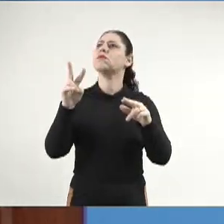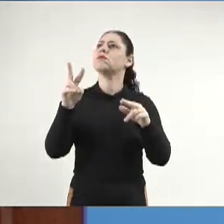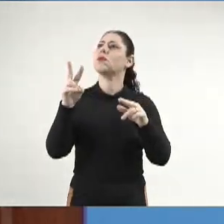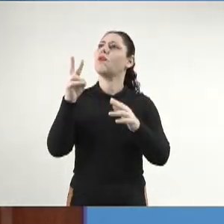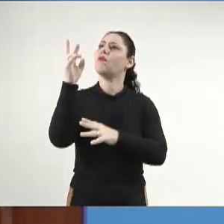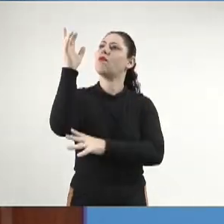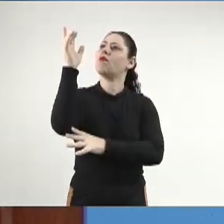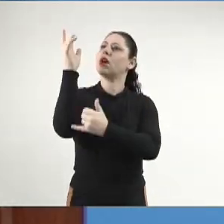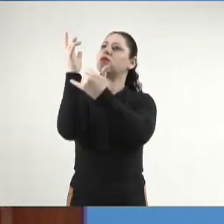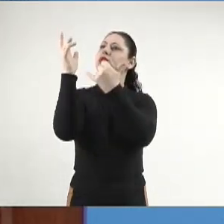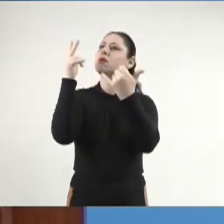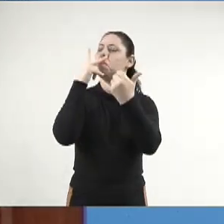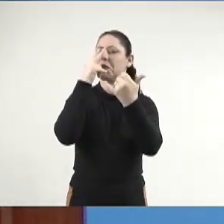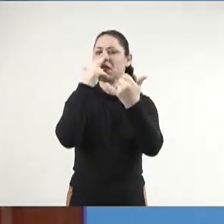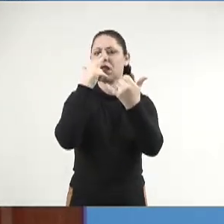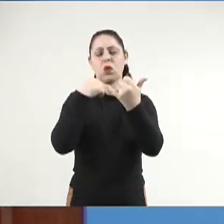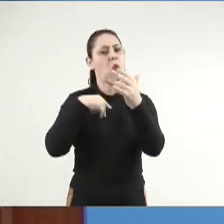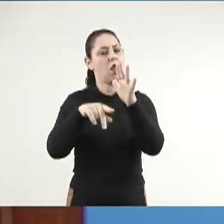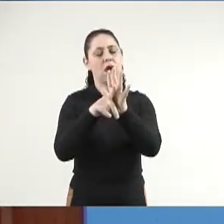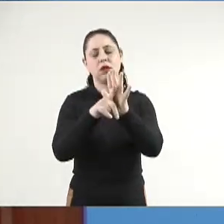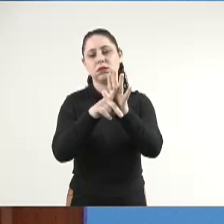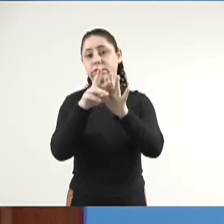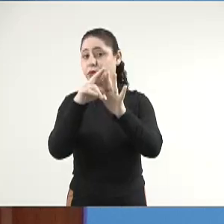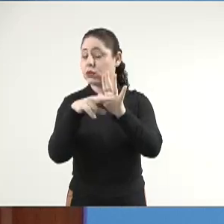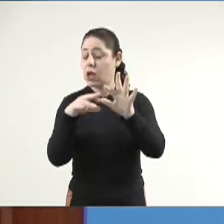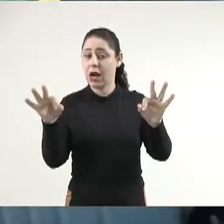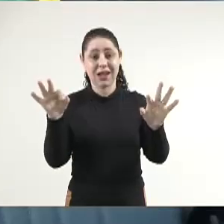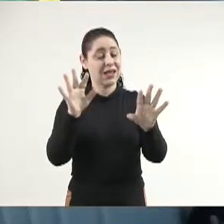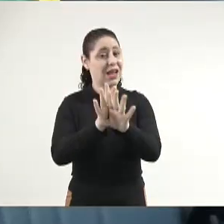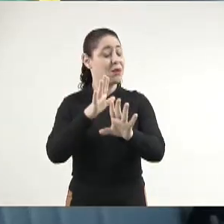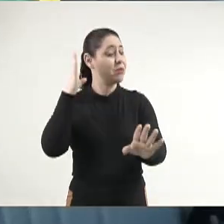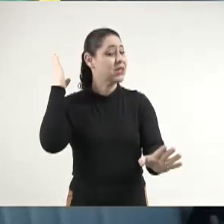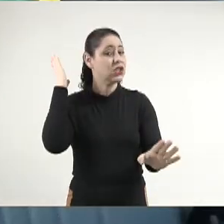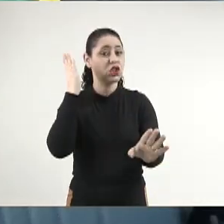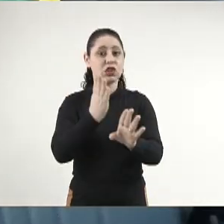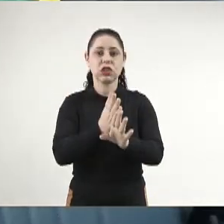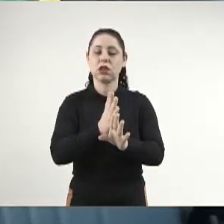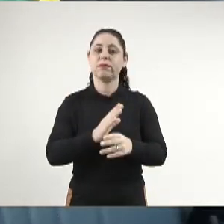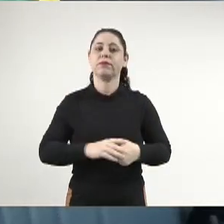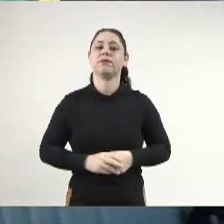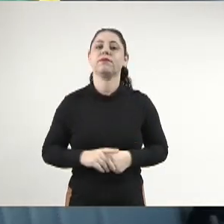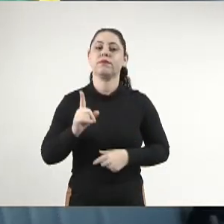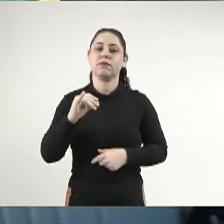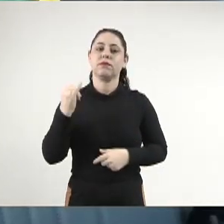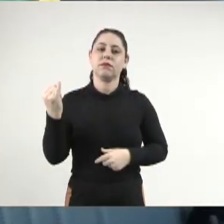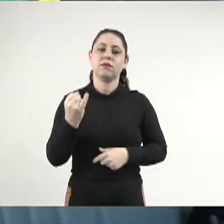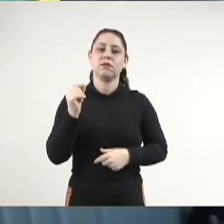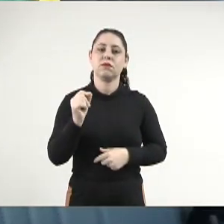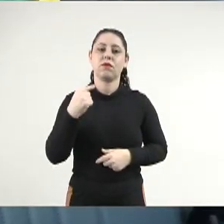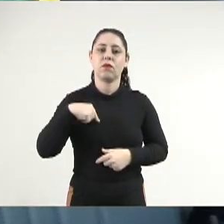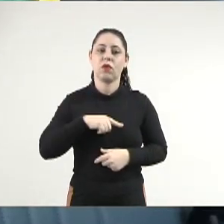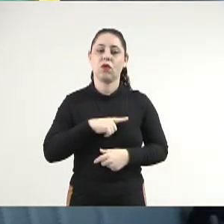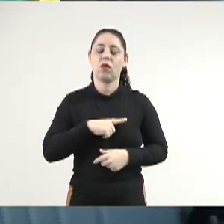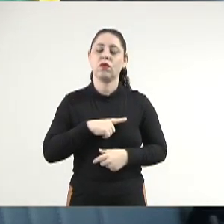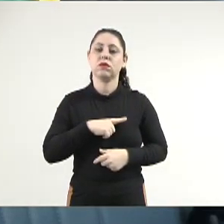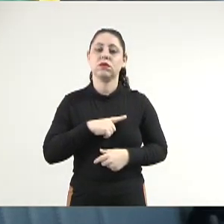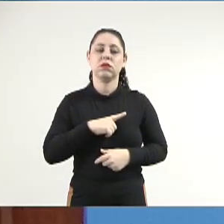estão achando que não tem regra, não tem lei. Então, isso tem que acabar definitivamente. Então, é fundamental que a gente